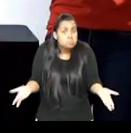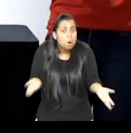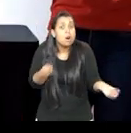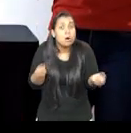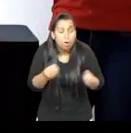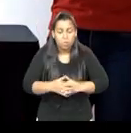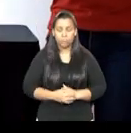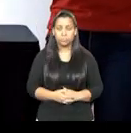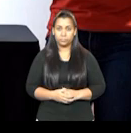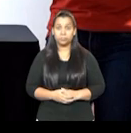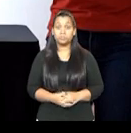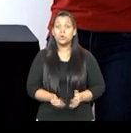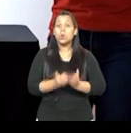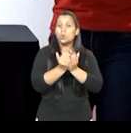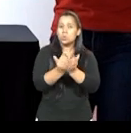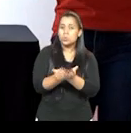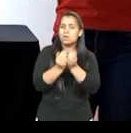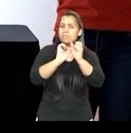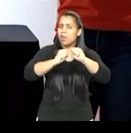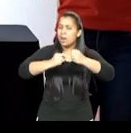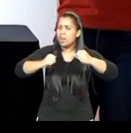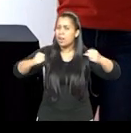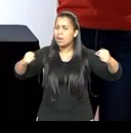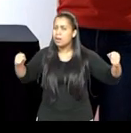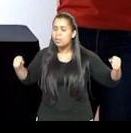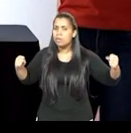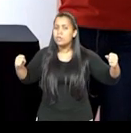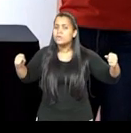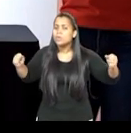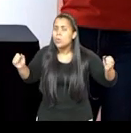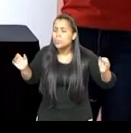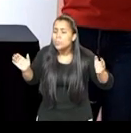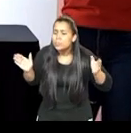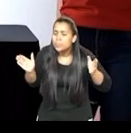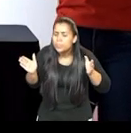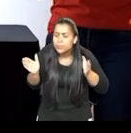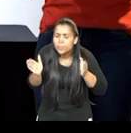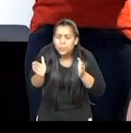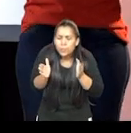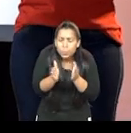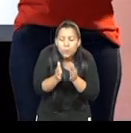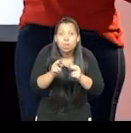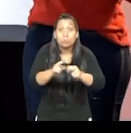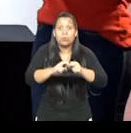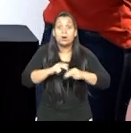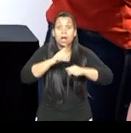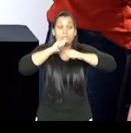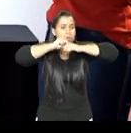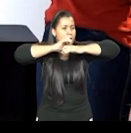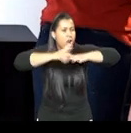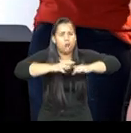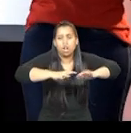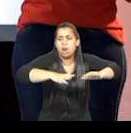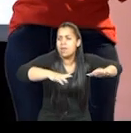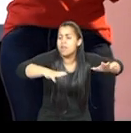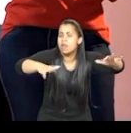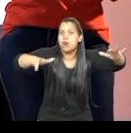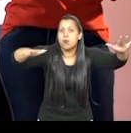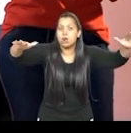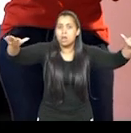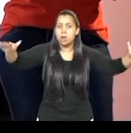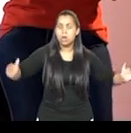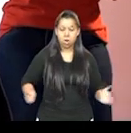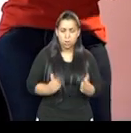Os navios, por maiores que fossem, ficavam pequenininhos na imensidão do oceano e quando os navegadores olhavam para fora, só